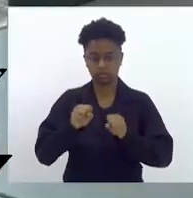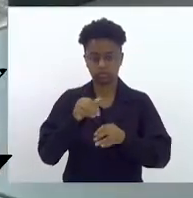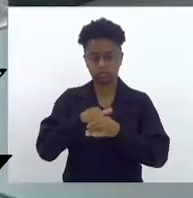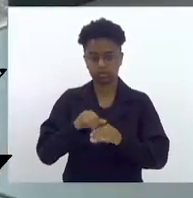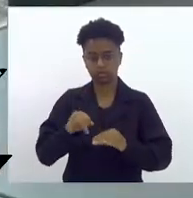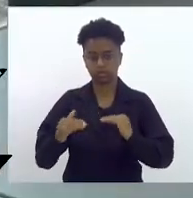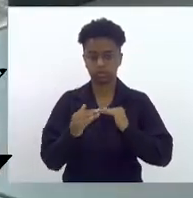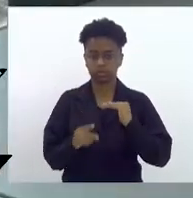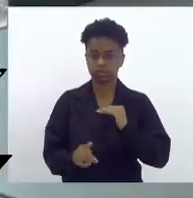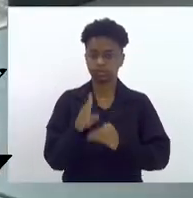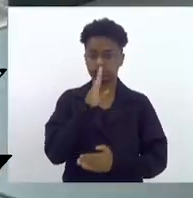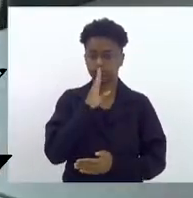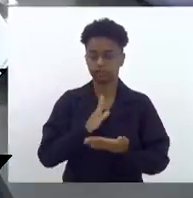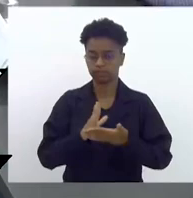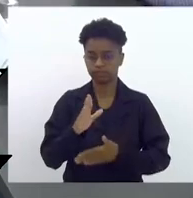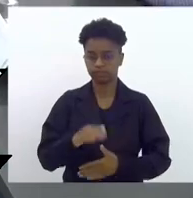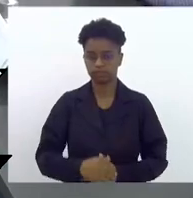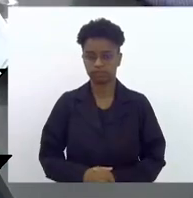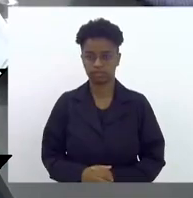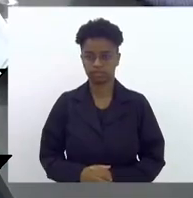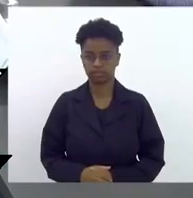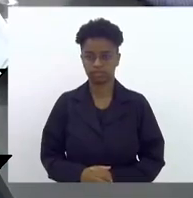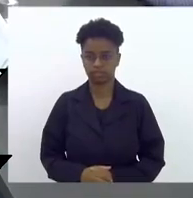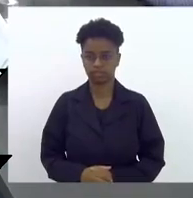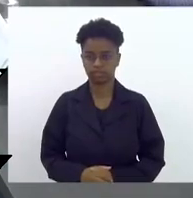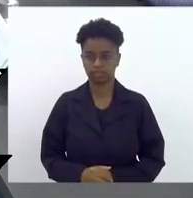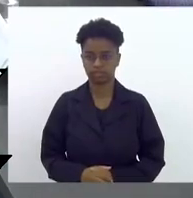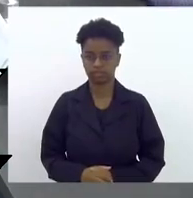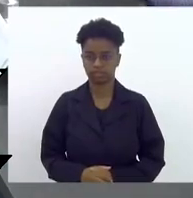que aprovam permanecem Como estão aprovado